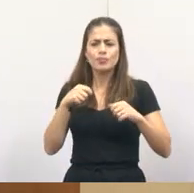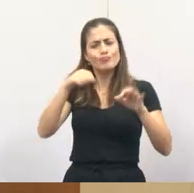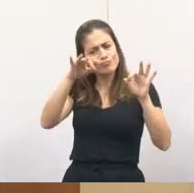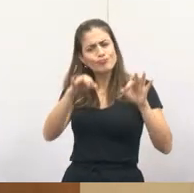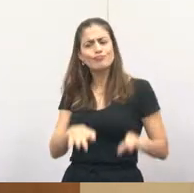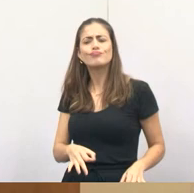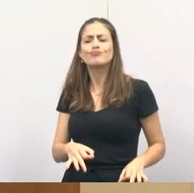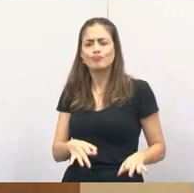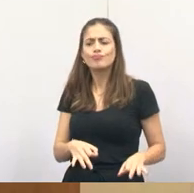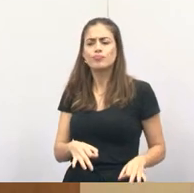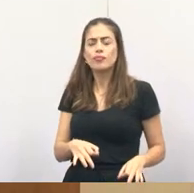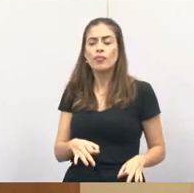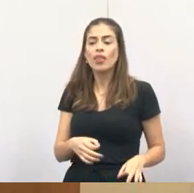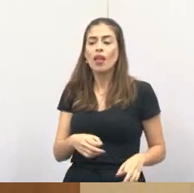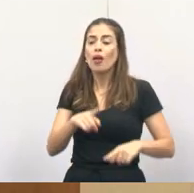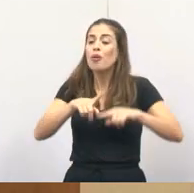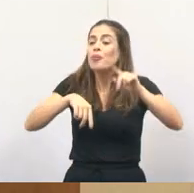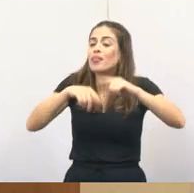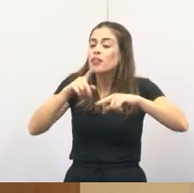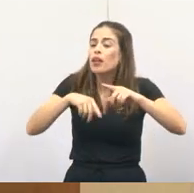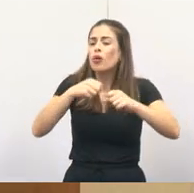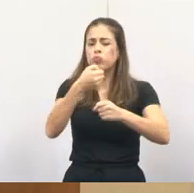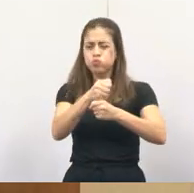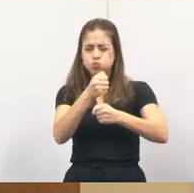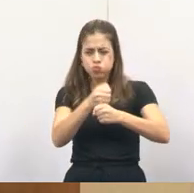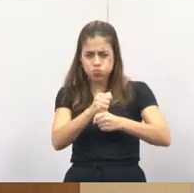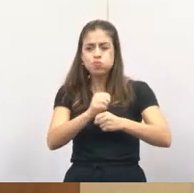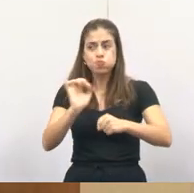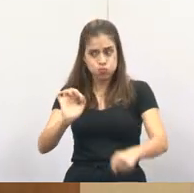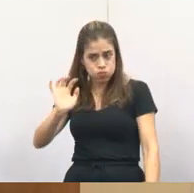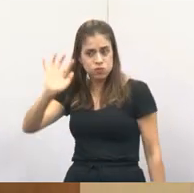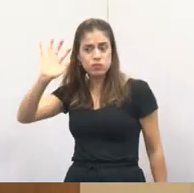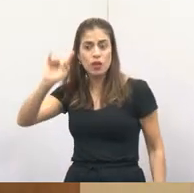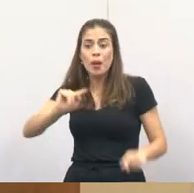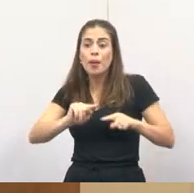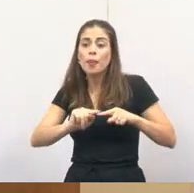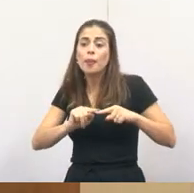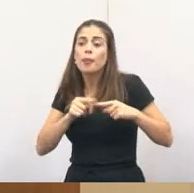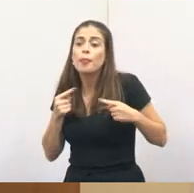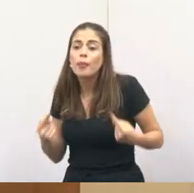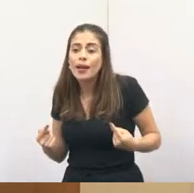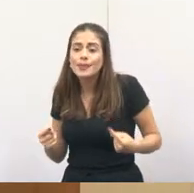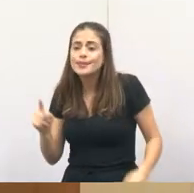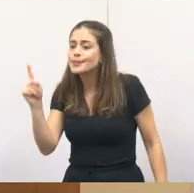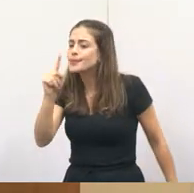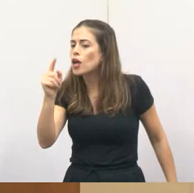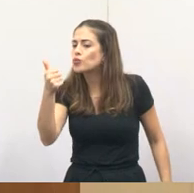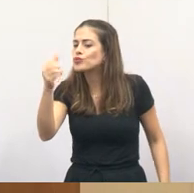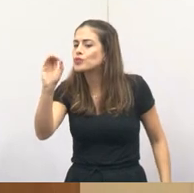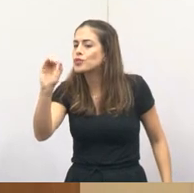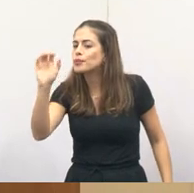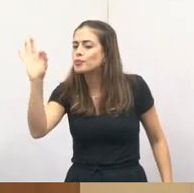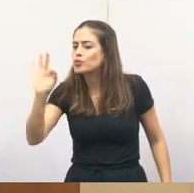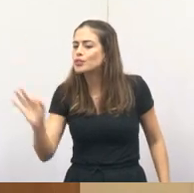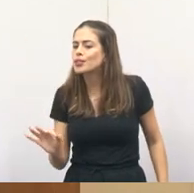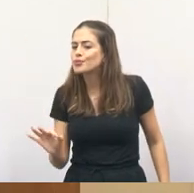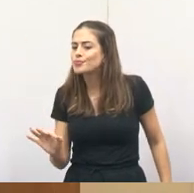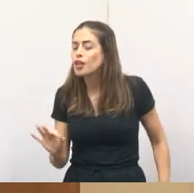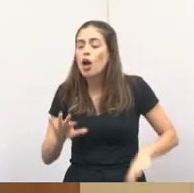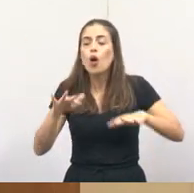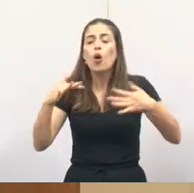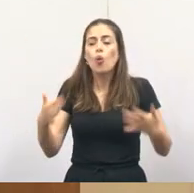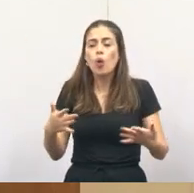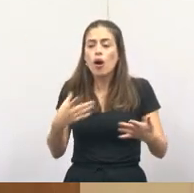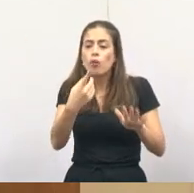os insumos da construção civil aumentaram mas esse aumento não foi 100% quando você quer